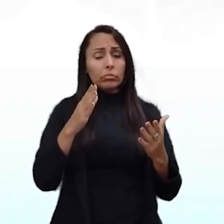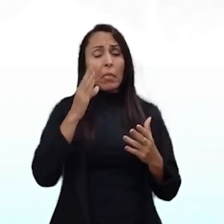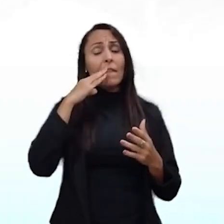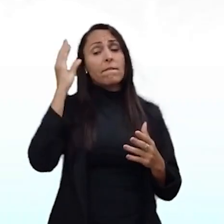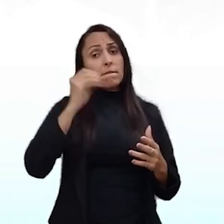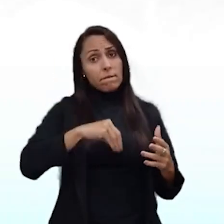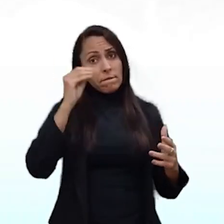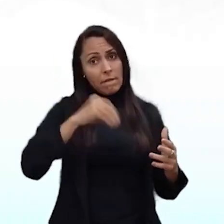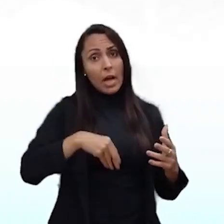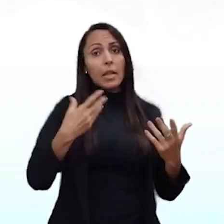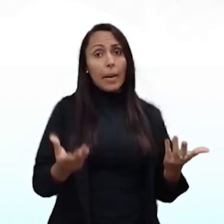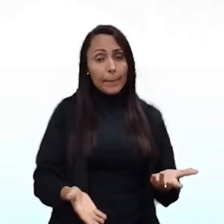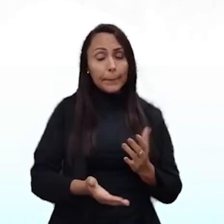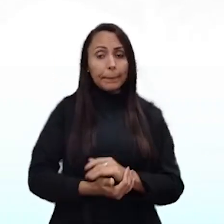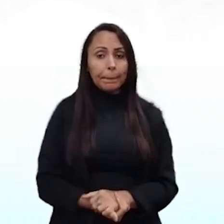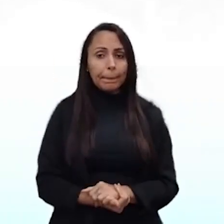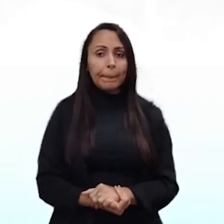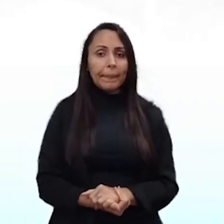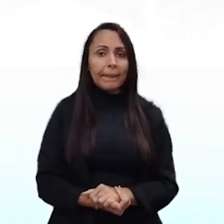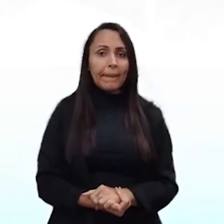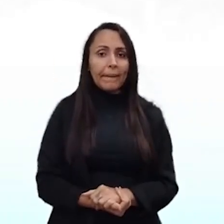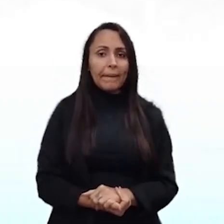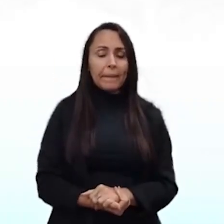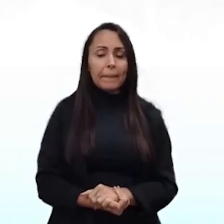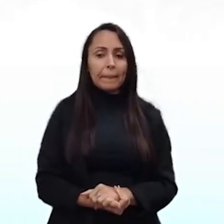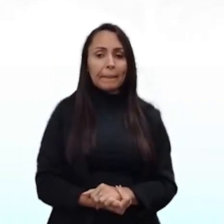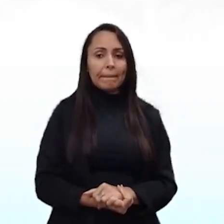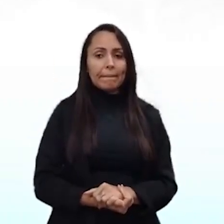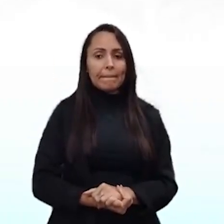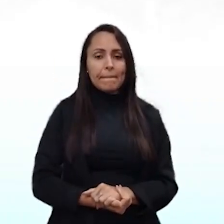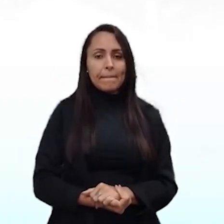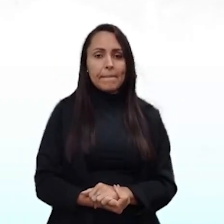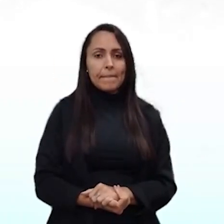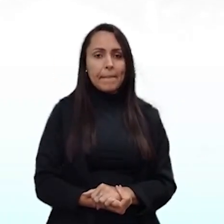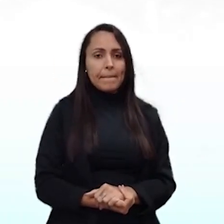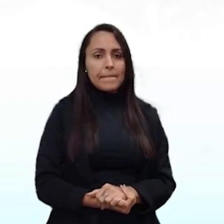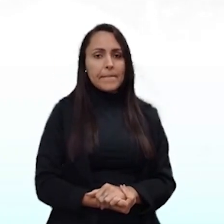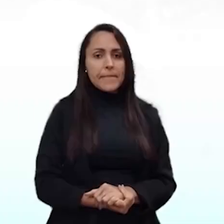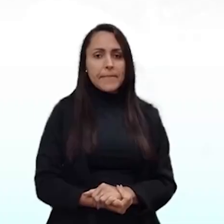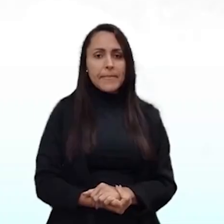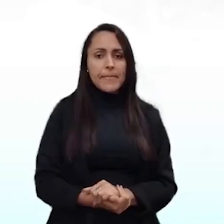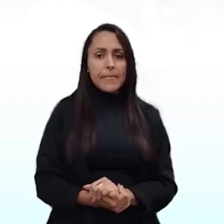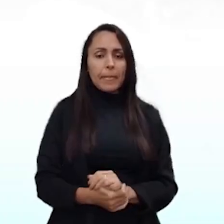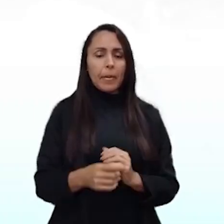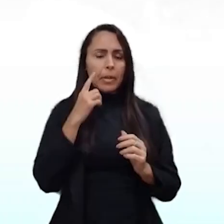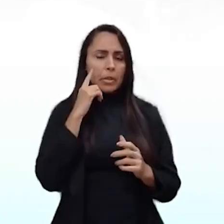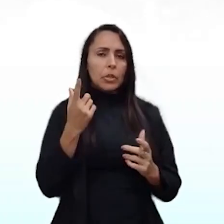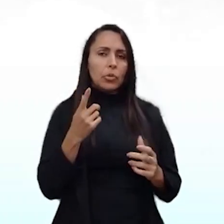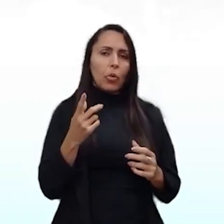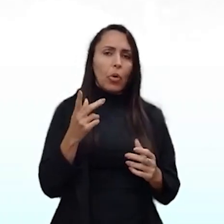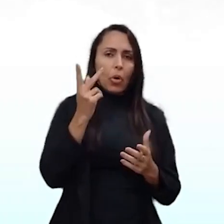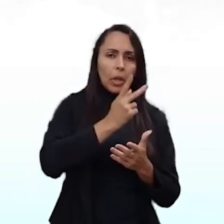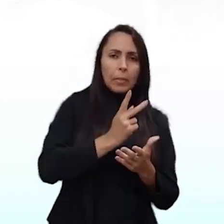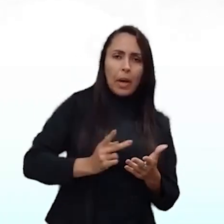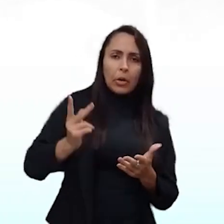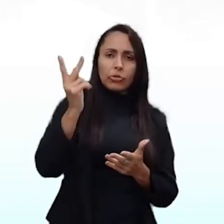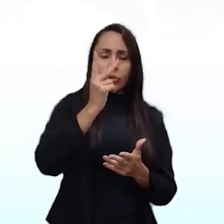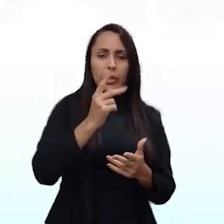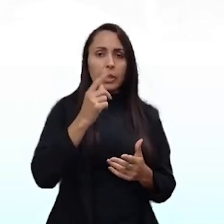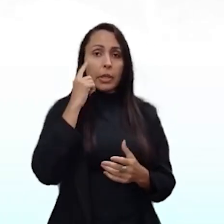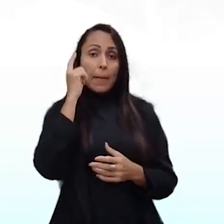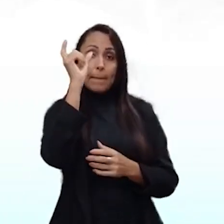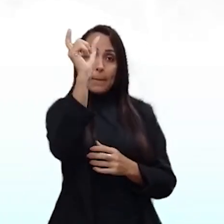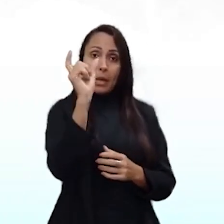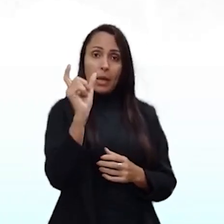uma falha. Eu vou cometer um erro por redução. Tá? Então eu tenho que olhar simultaneamente a imagem